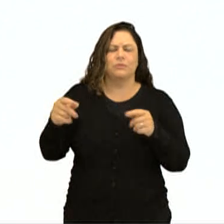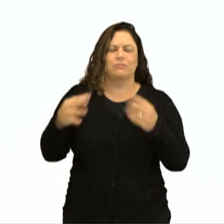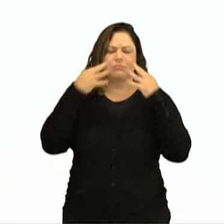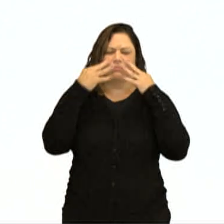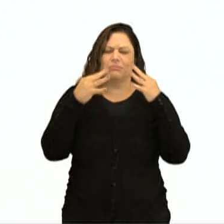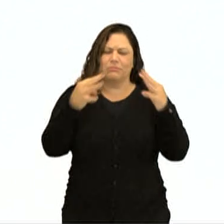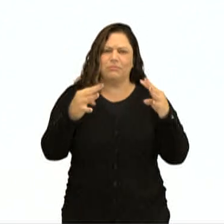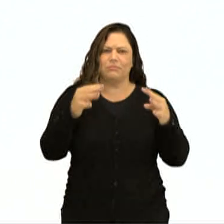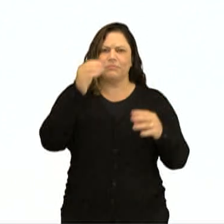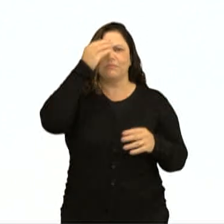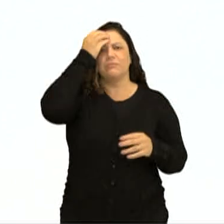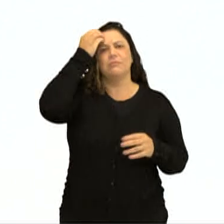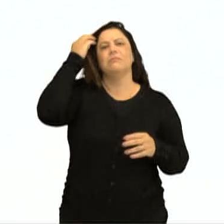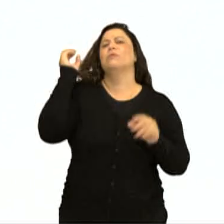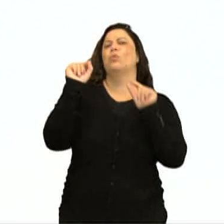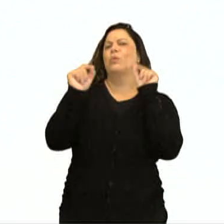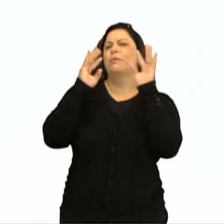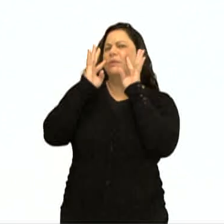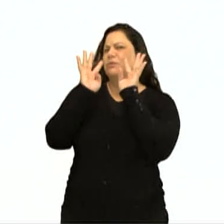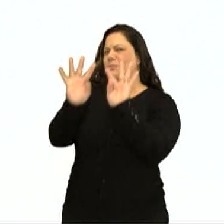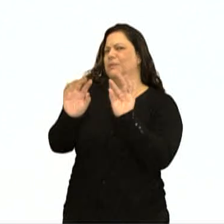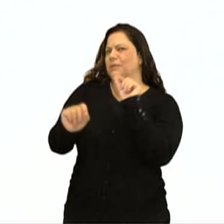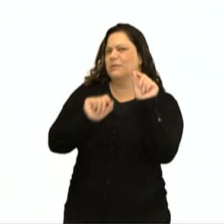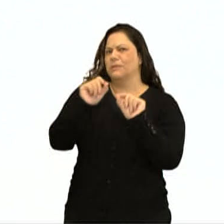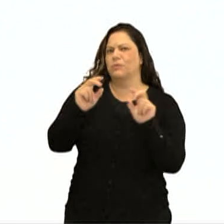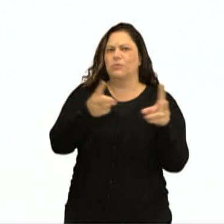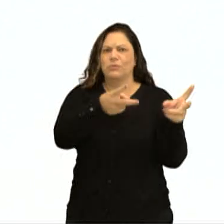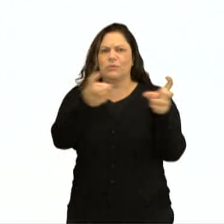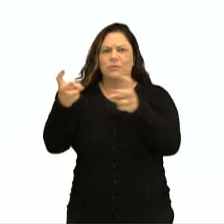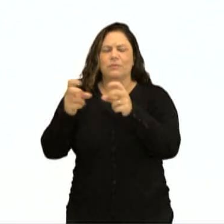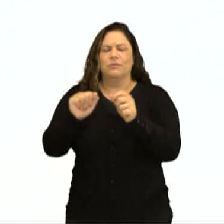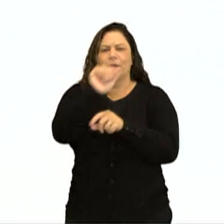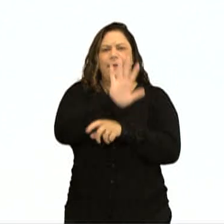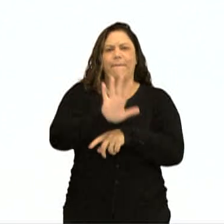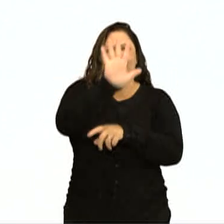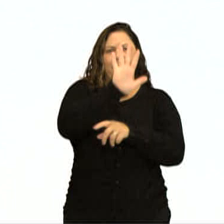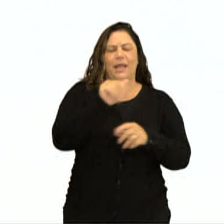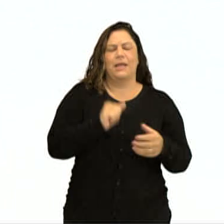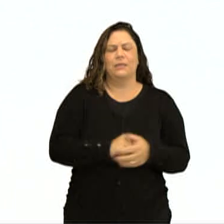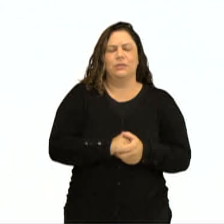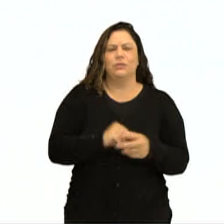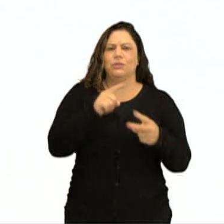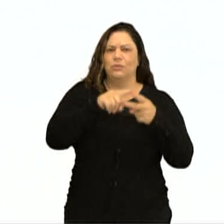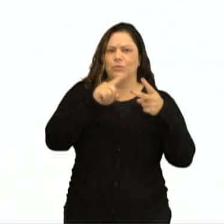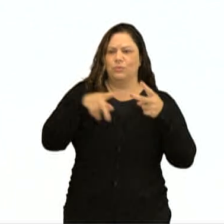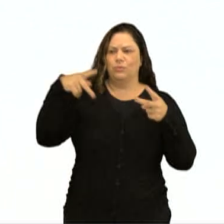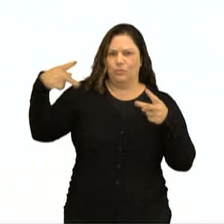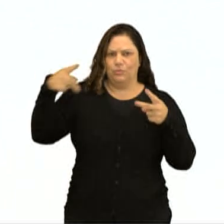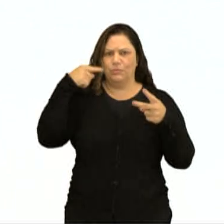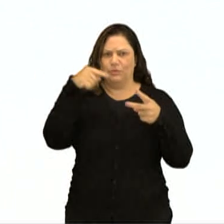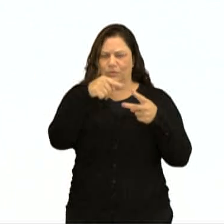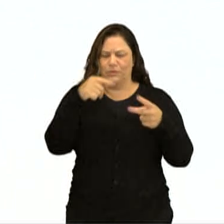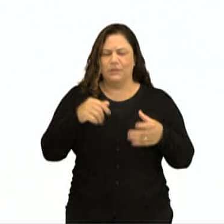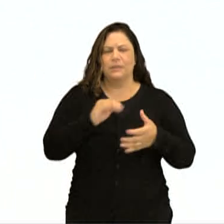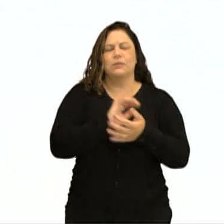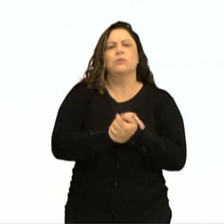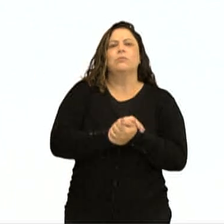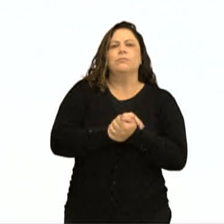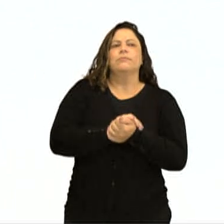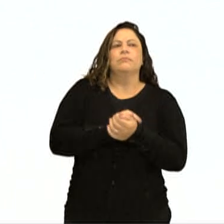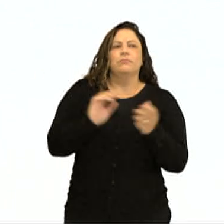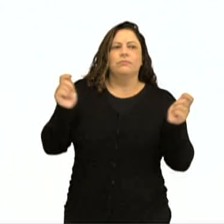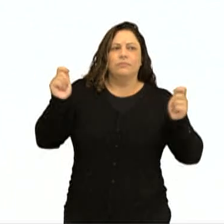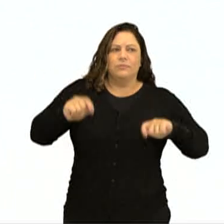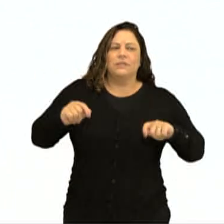você visualizou quando viu? Claro, a imagem central, né? Os 2 personagens, eles estão ali